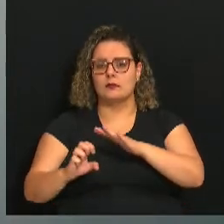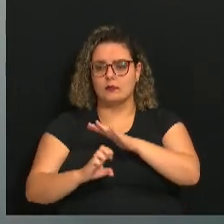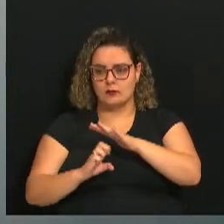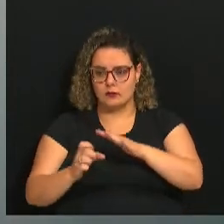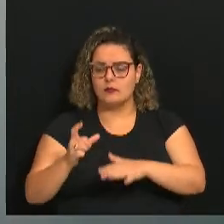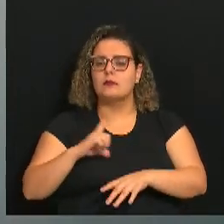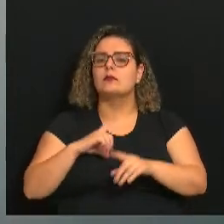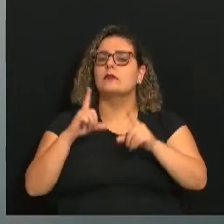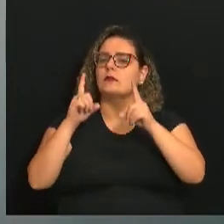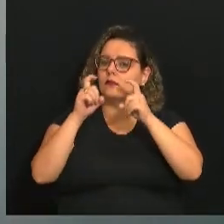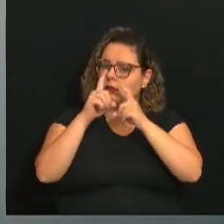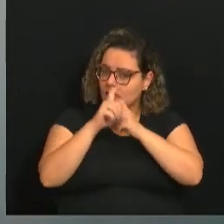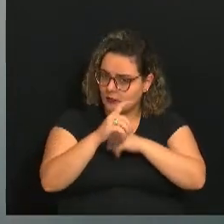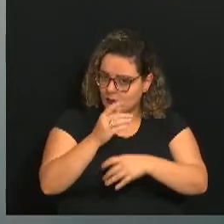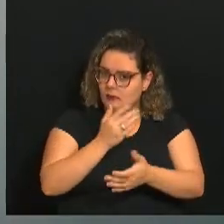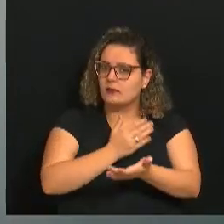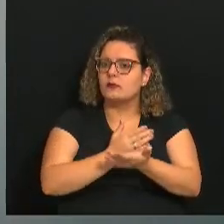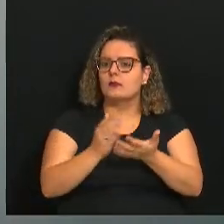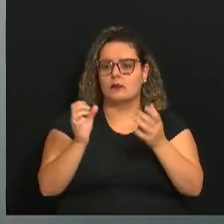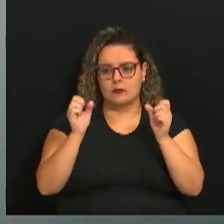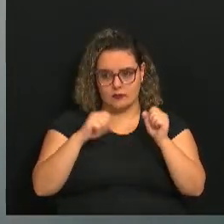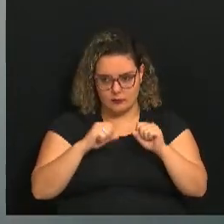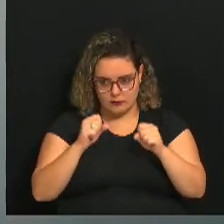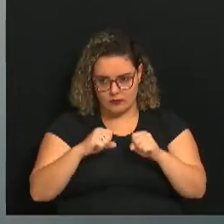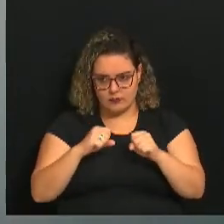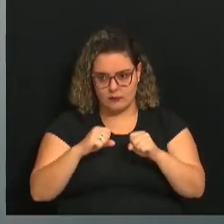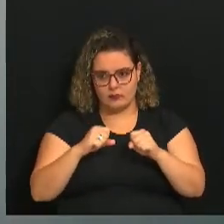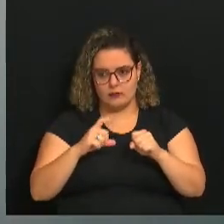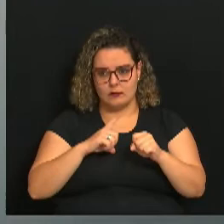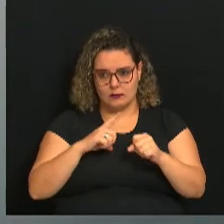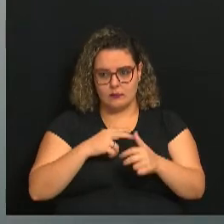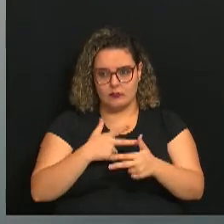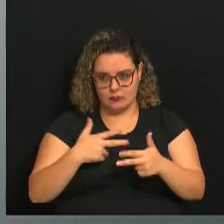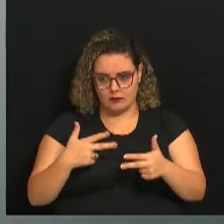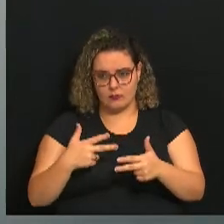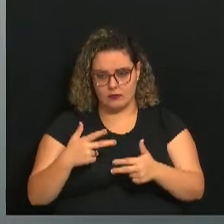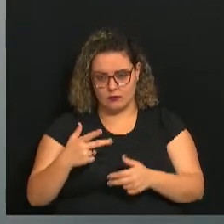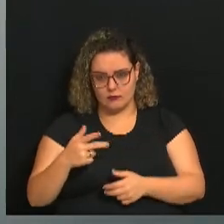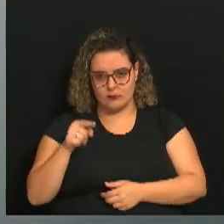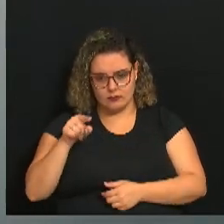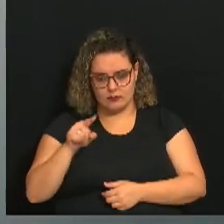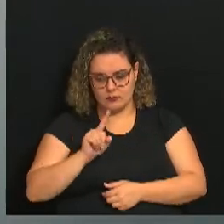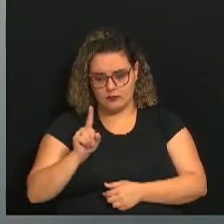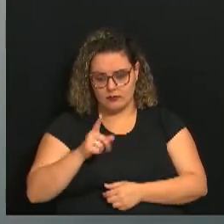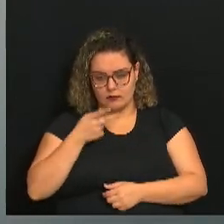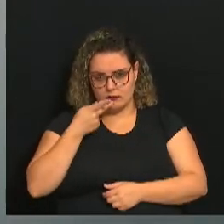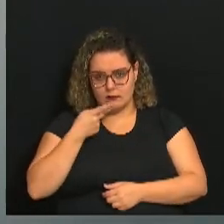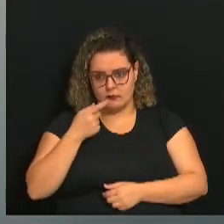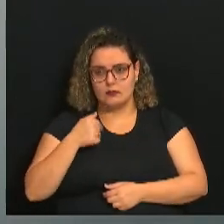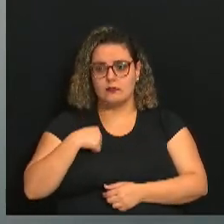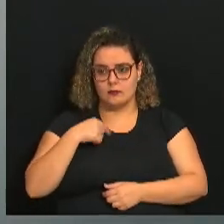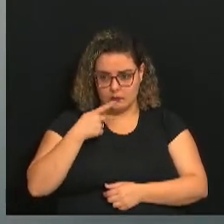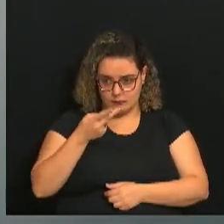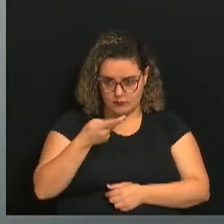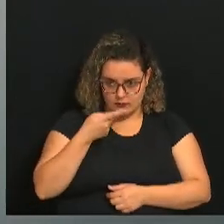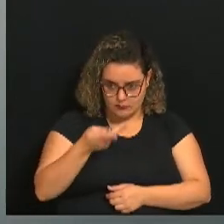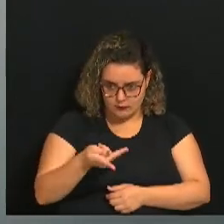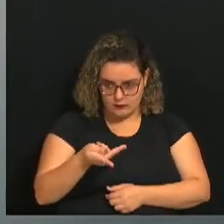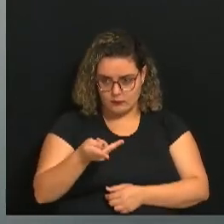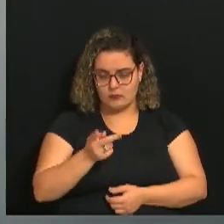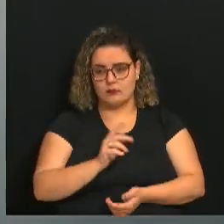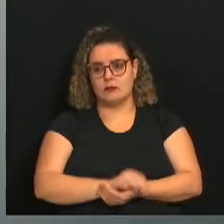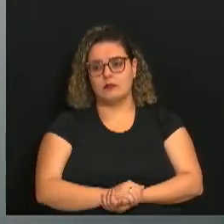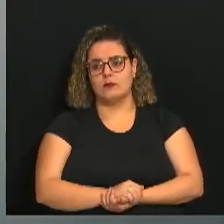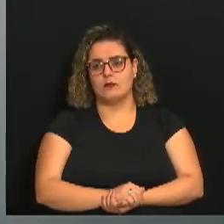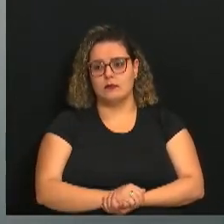sim. Tem uma coisa que você nem citou aí, que eu vou citar para você. A empresa começou a ter dificuldade no fornecimento,